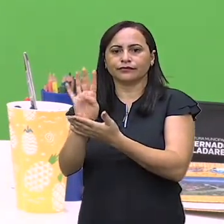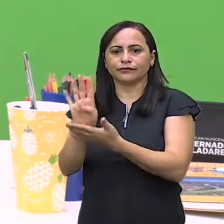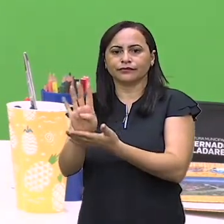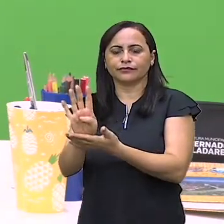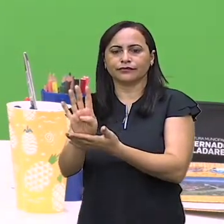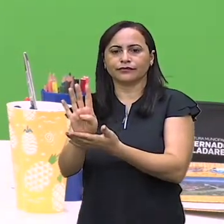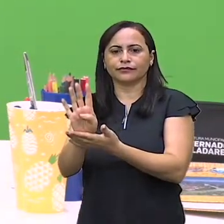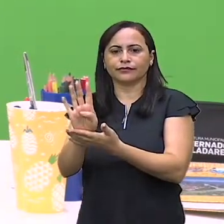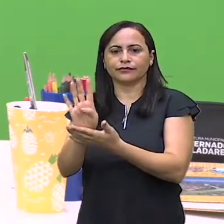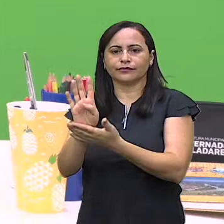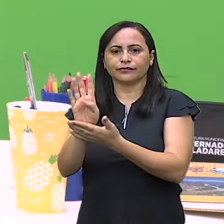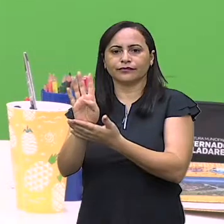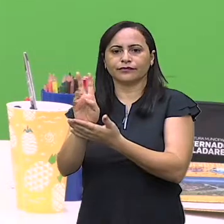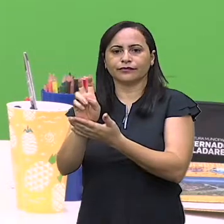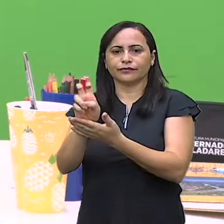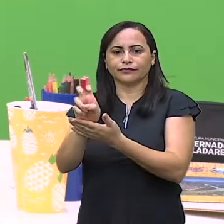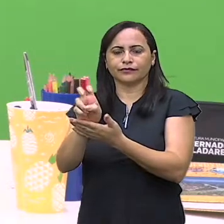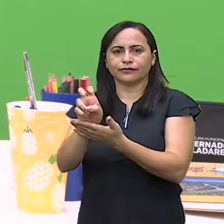Quatro.